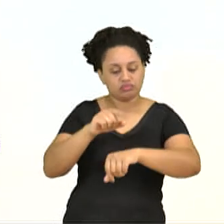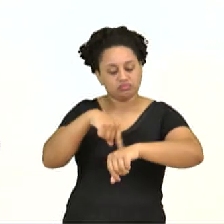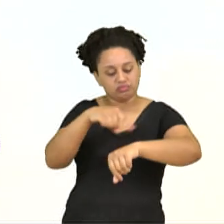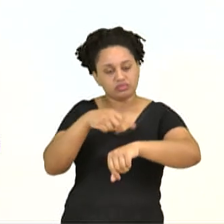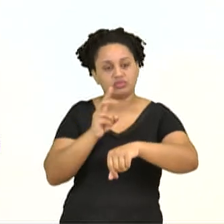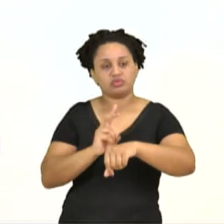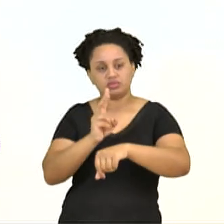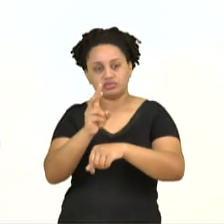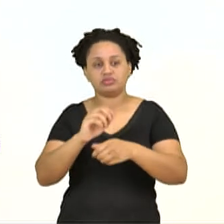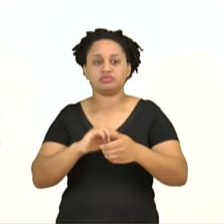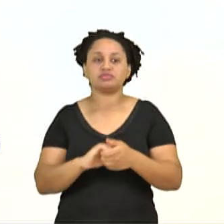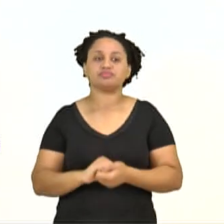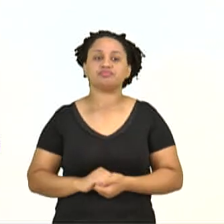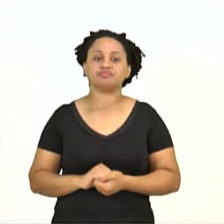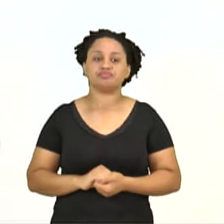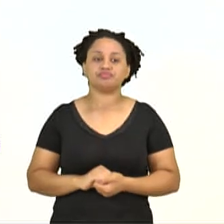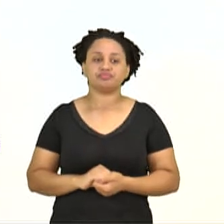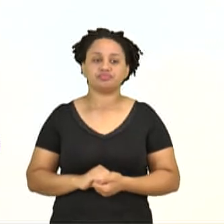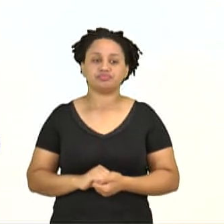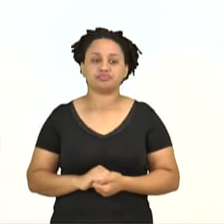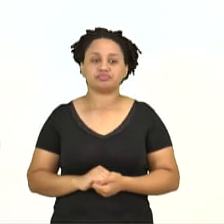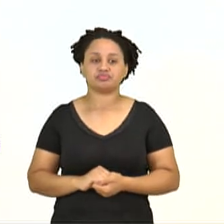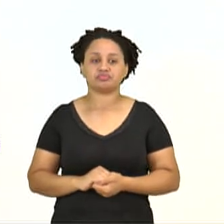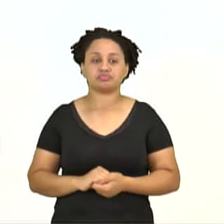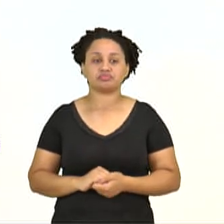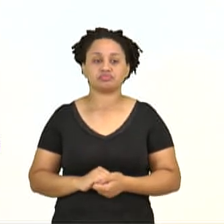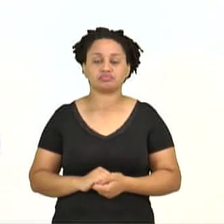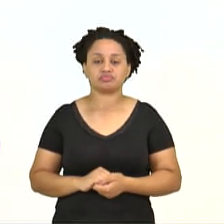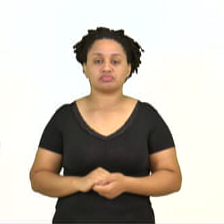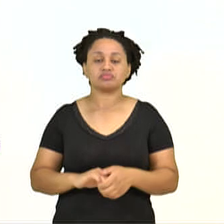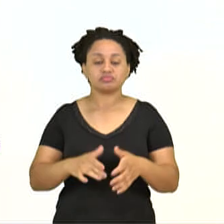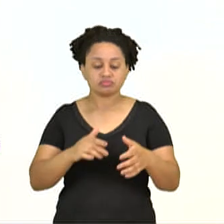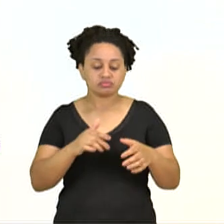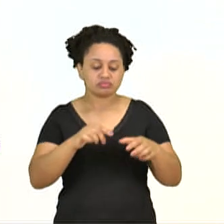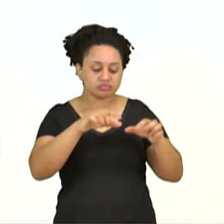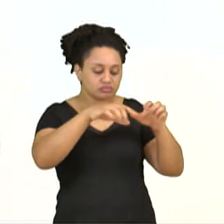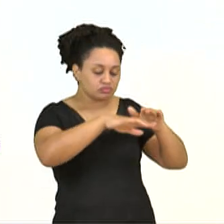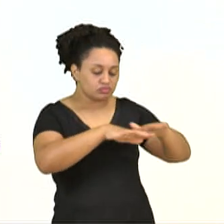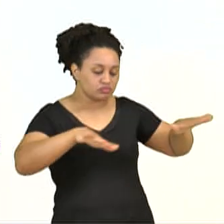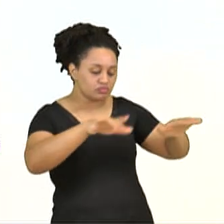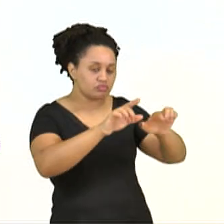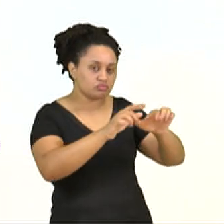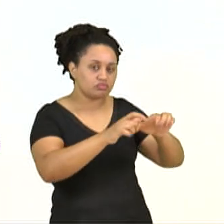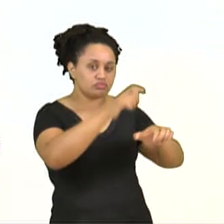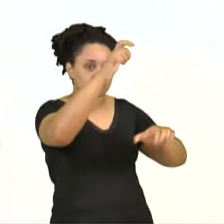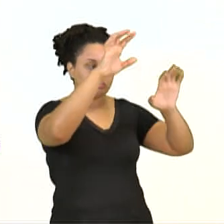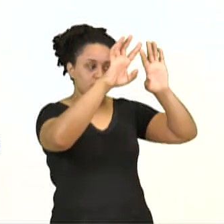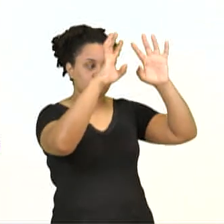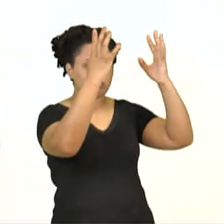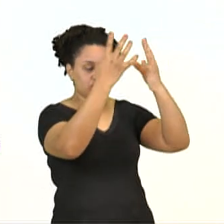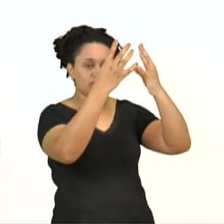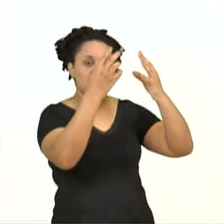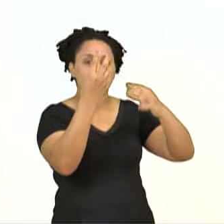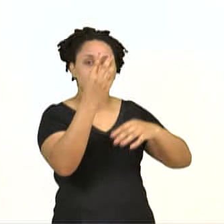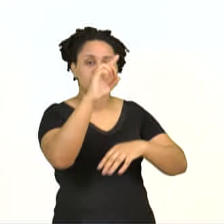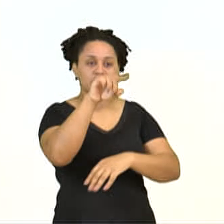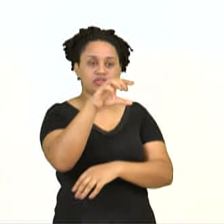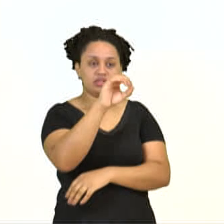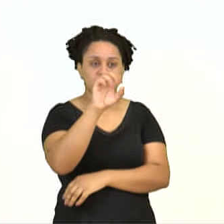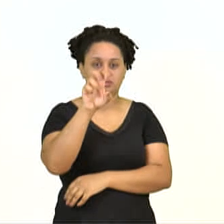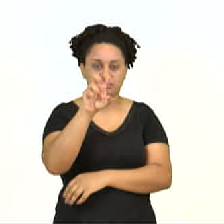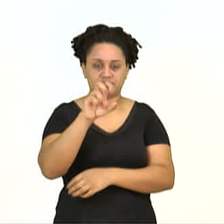né, do cilindro. Então, do chão até o cilindro ou a cesta vai ter 3,5 metros. Ok, pessoal?